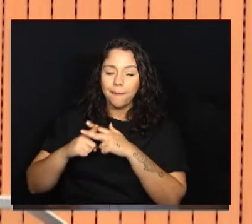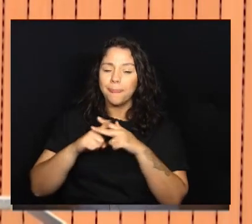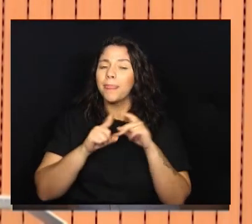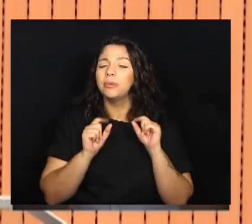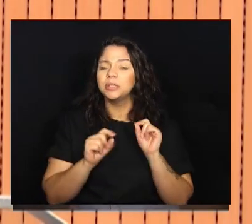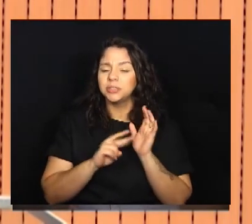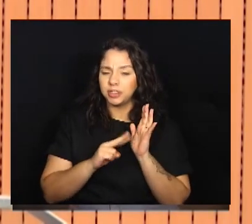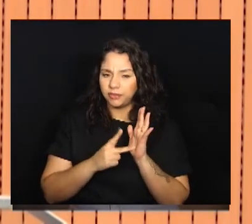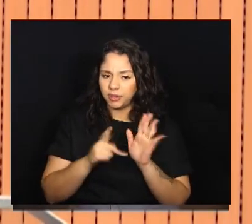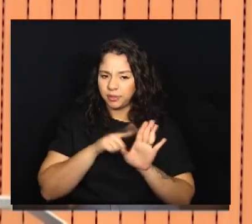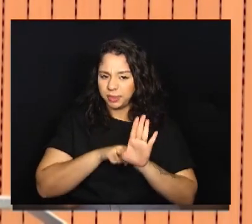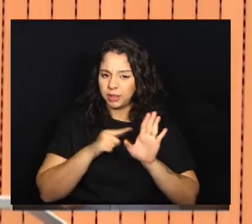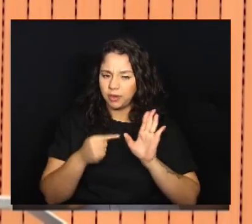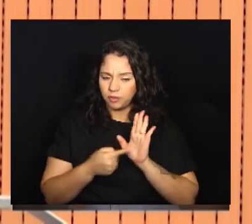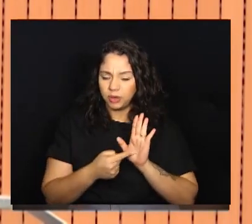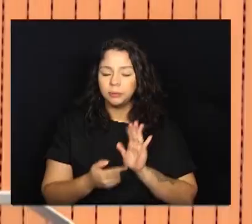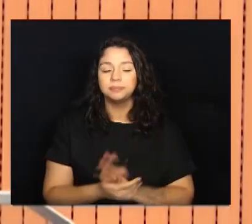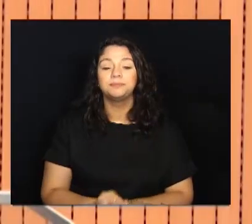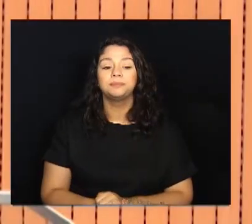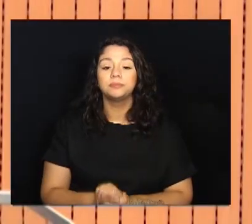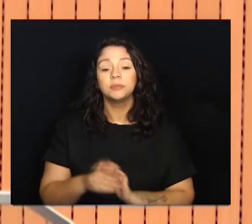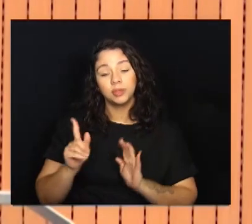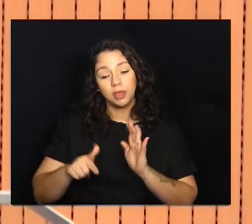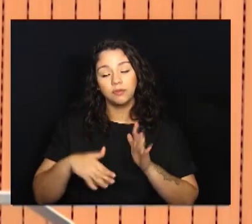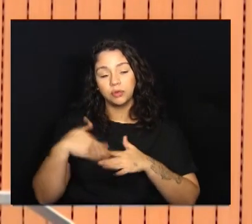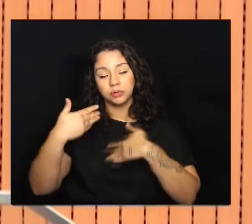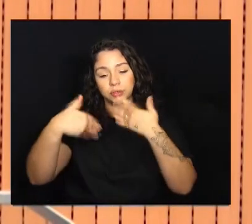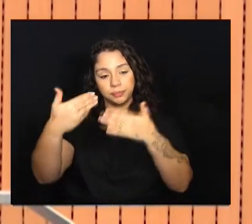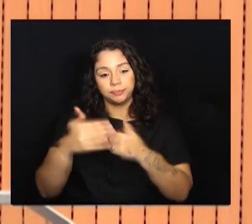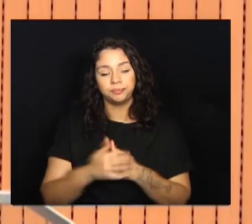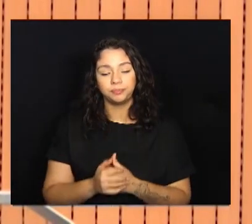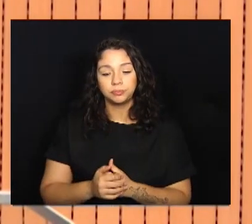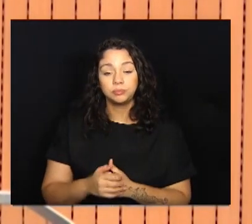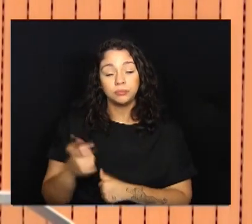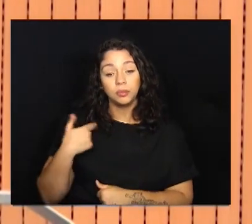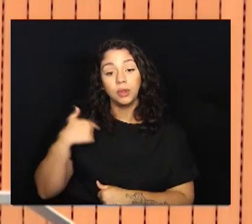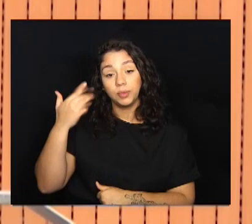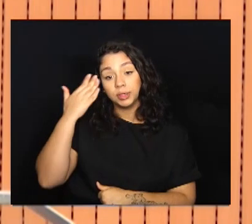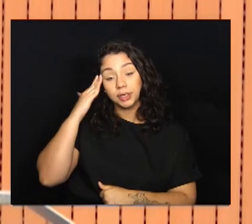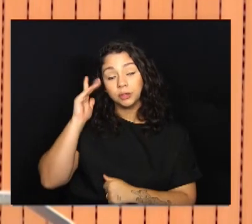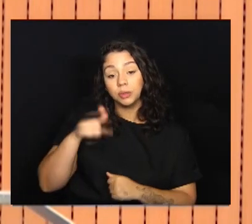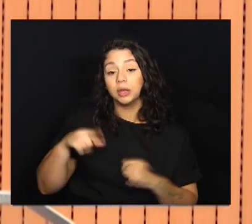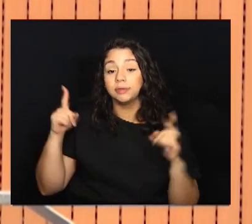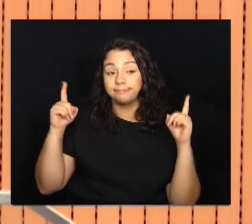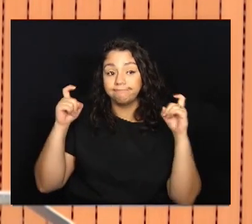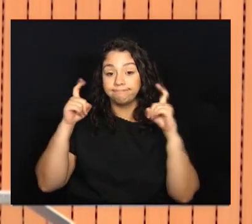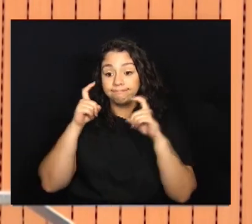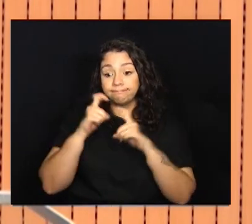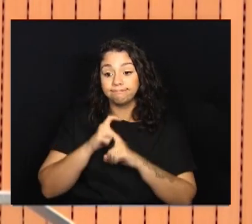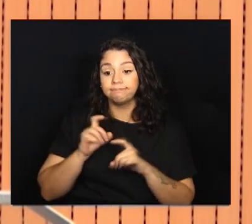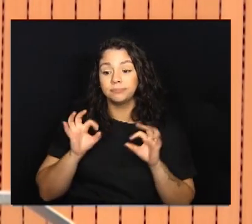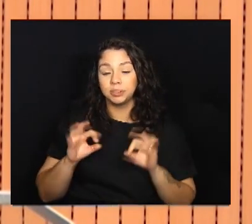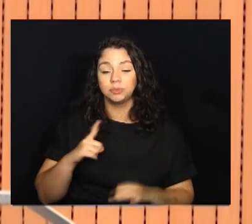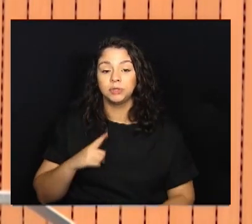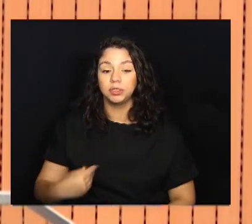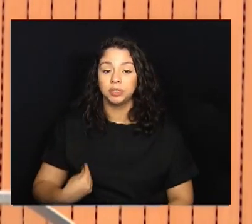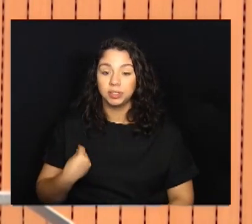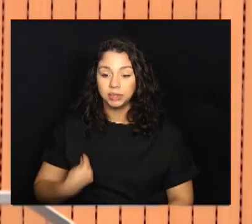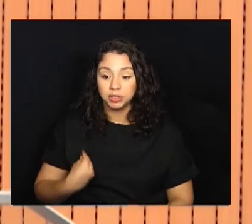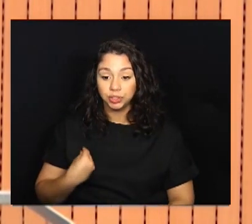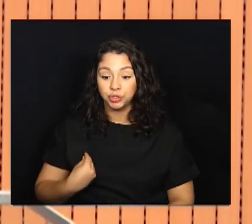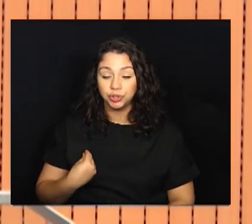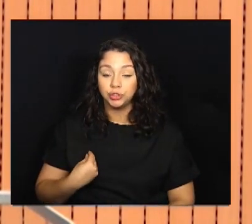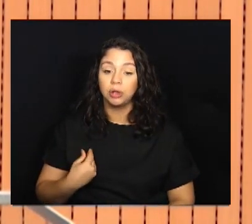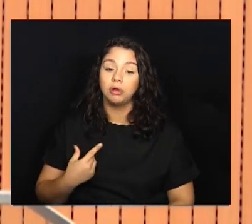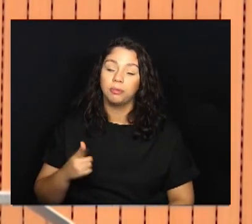né? A evolução. Eu entendo a dificuldade que existe, de fato, até a